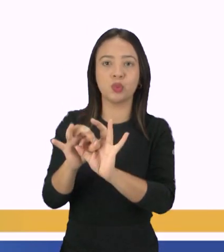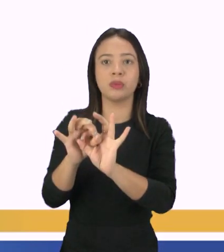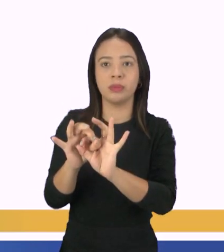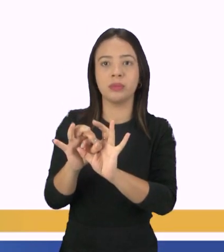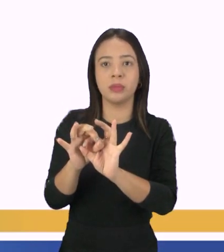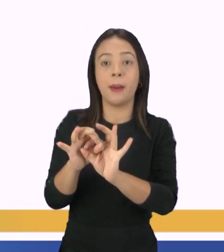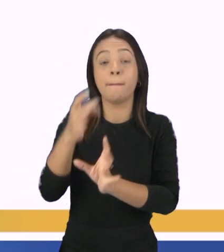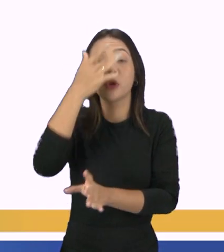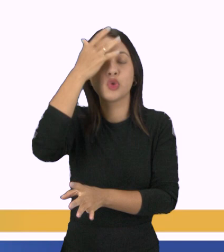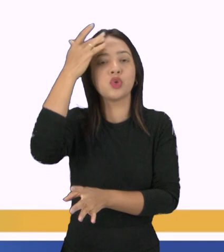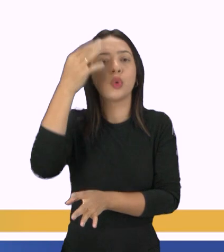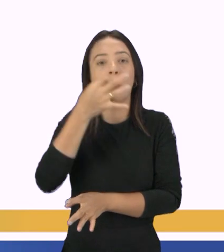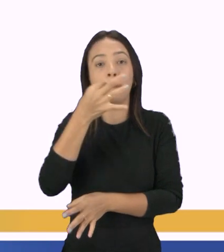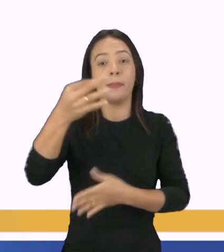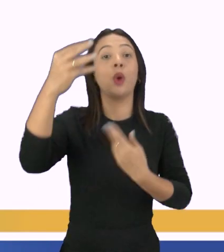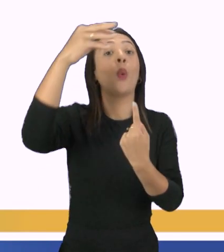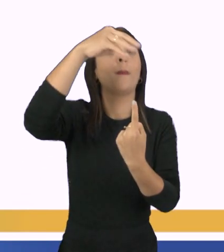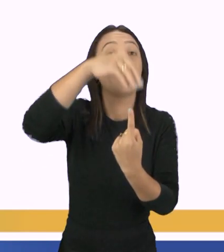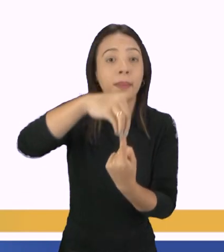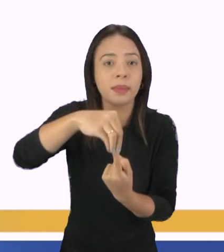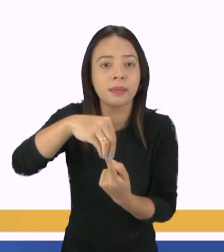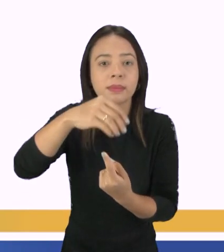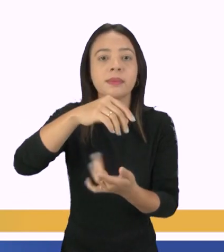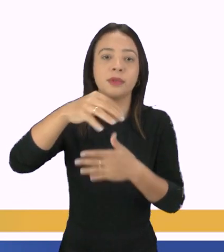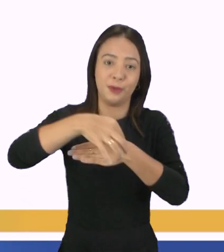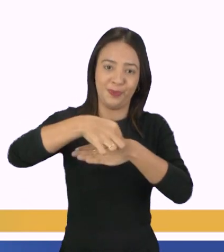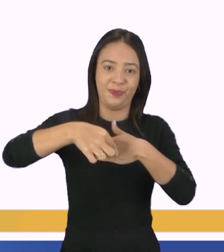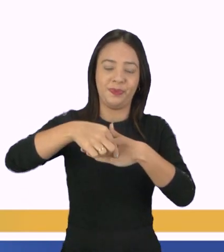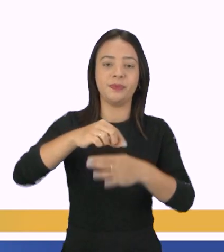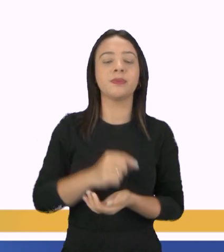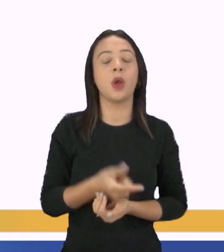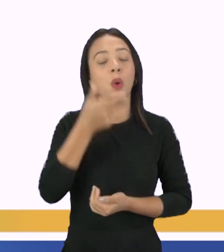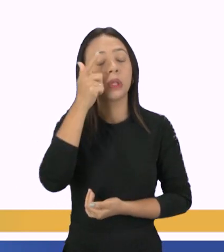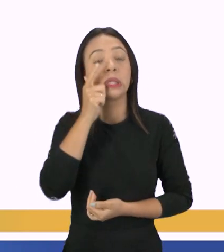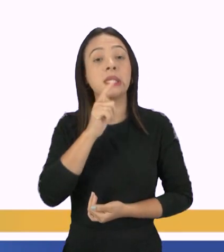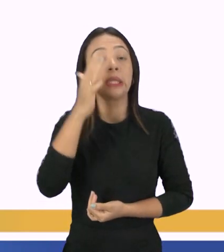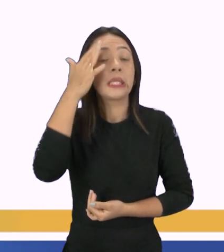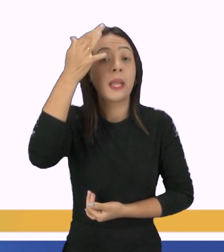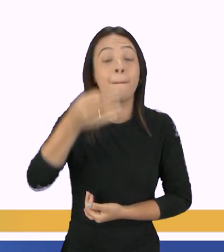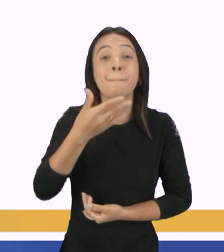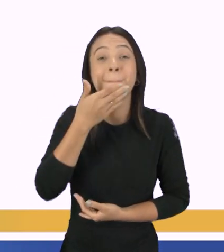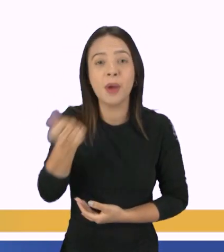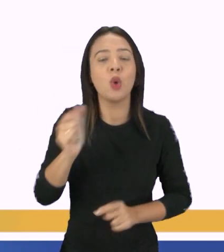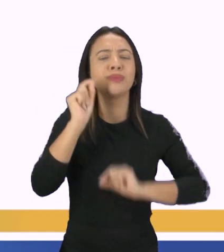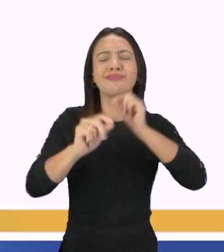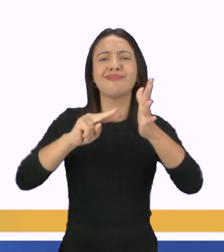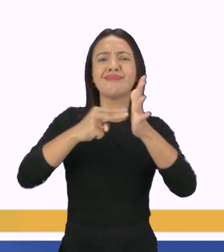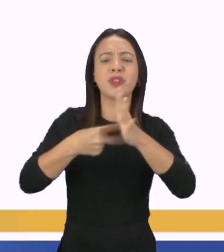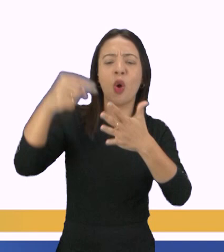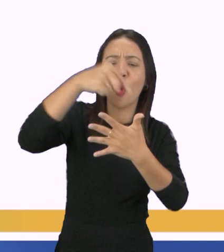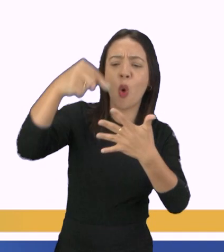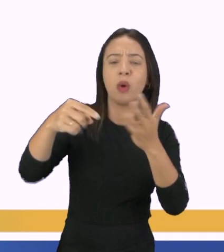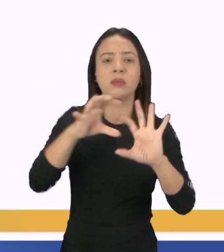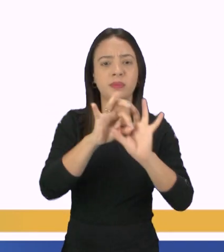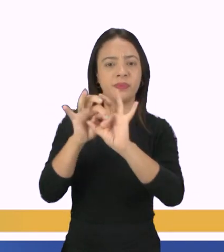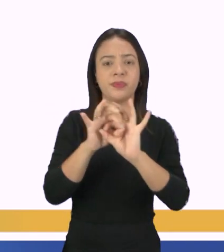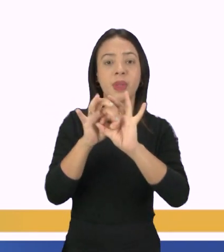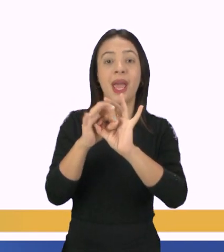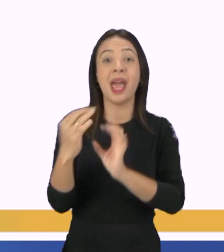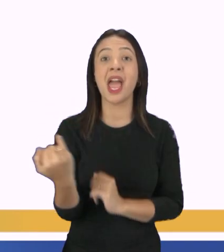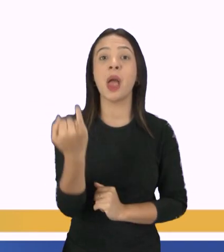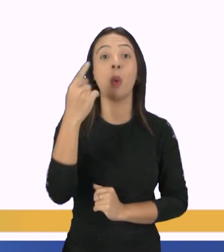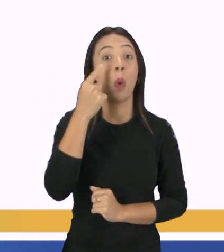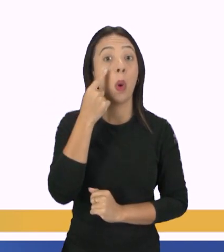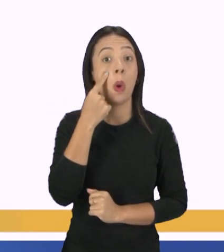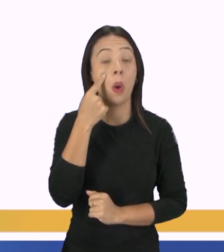intenção do falante ou autor. Para compreender bem o que são os operadores de conexão, é interessante observar essas